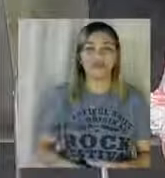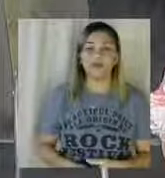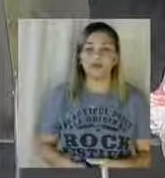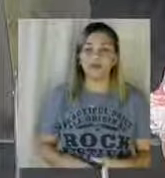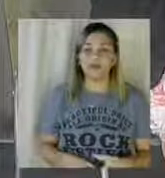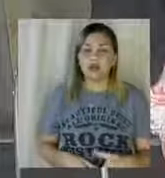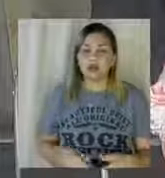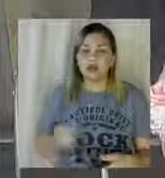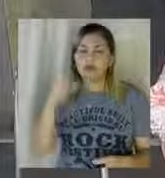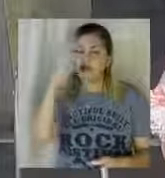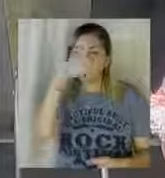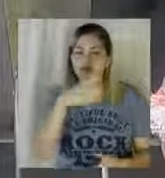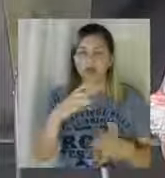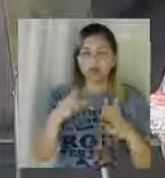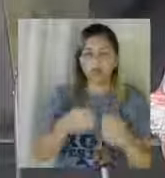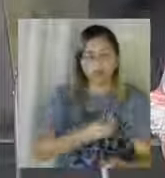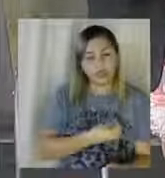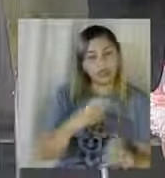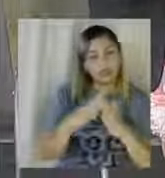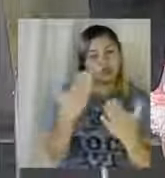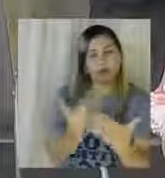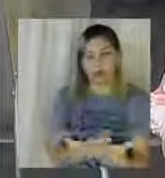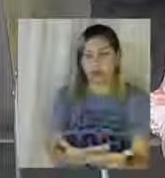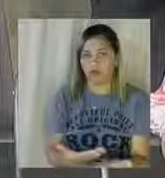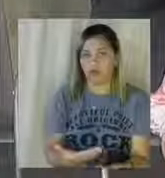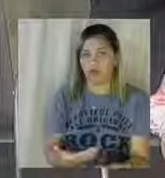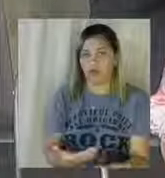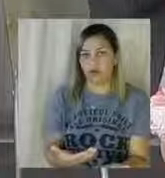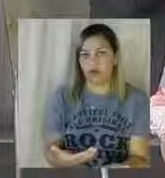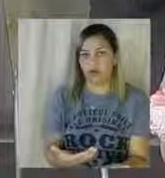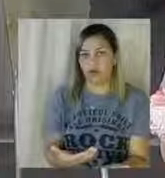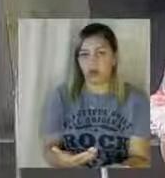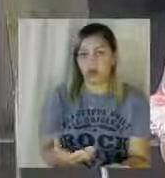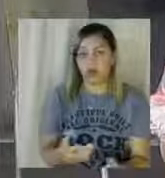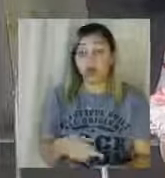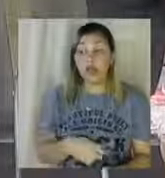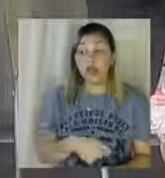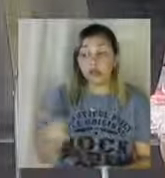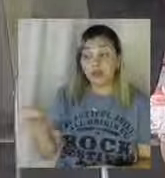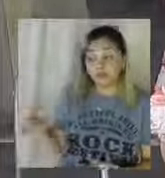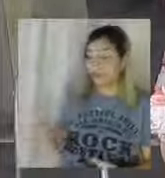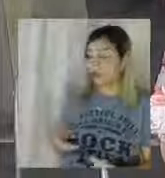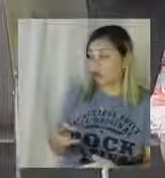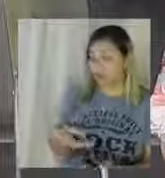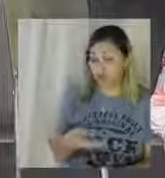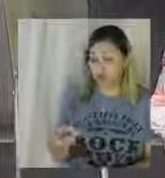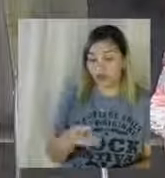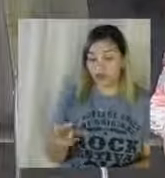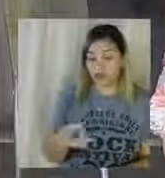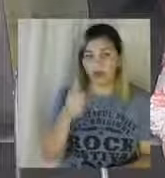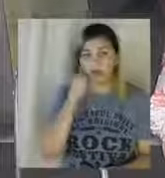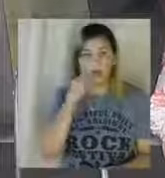escolar? Vocês três meninas, vocês chegaram,